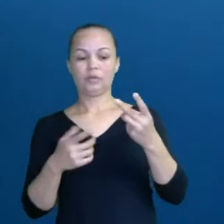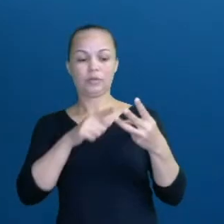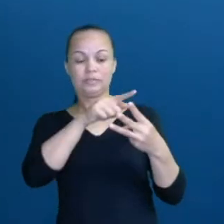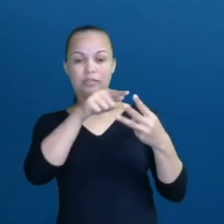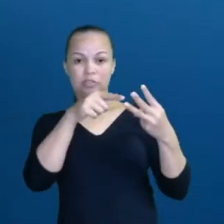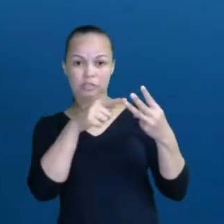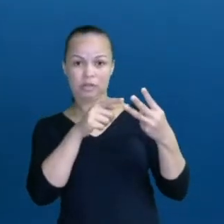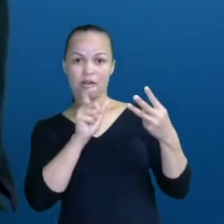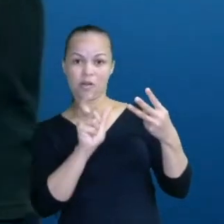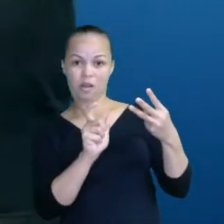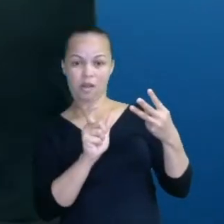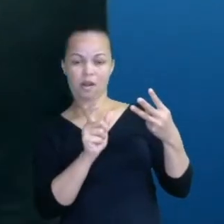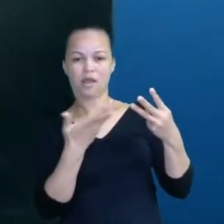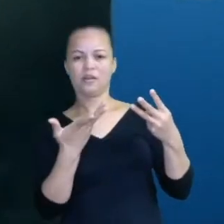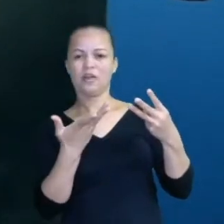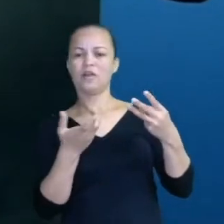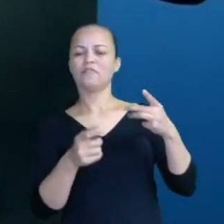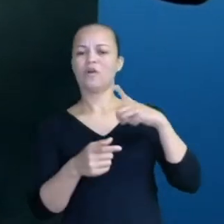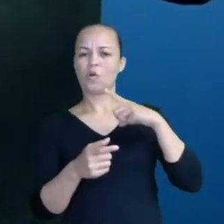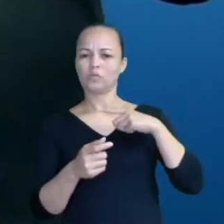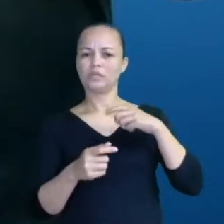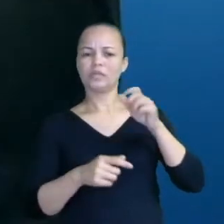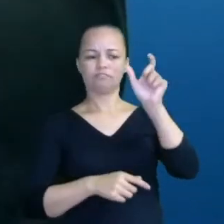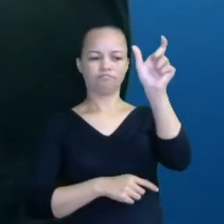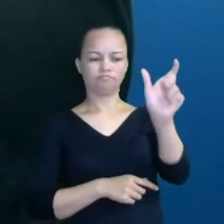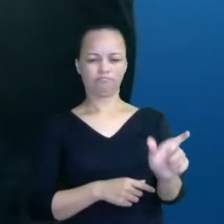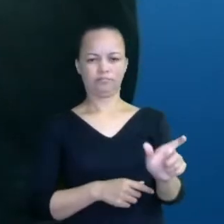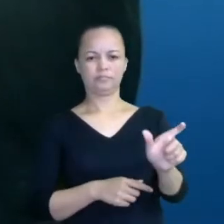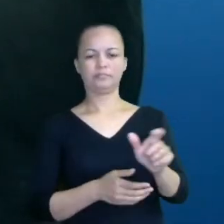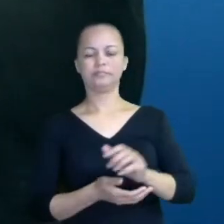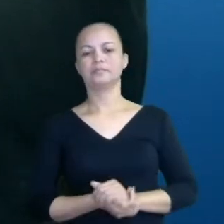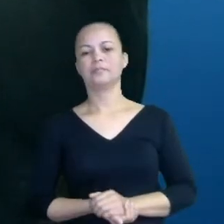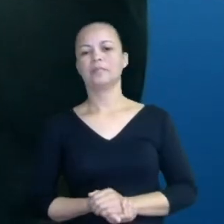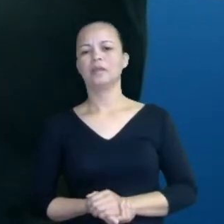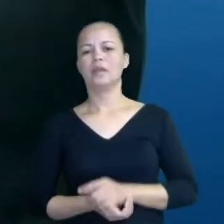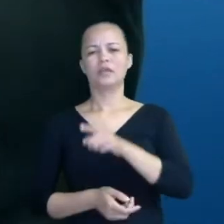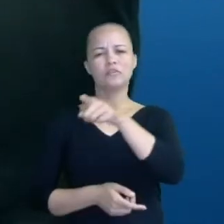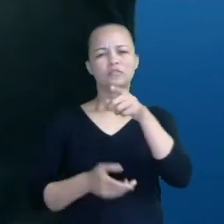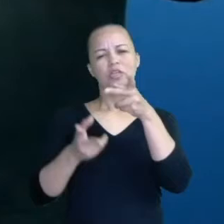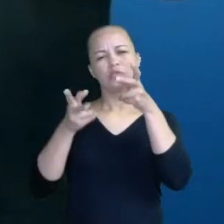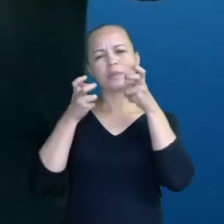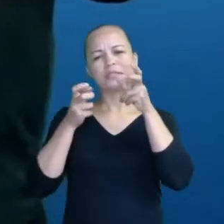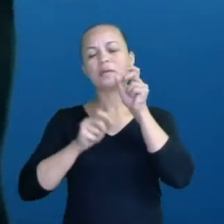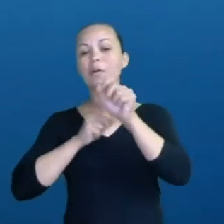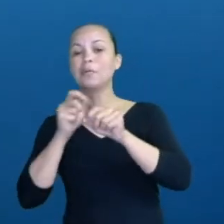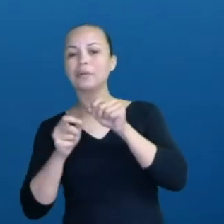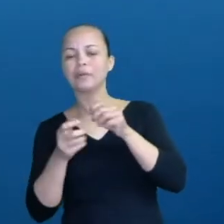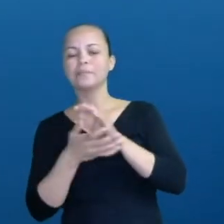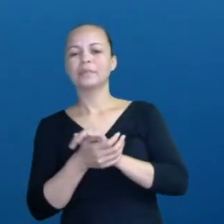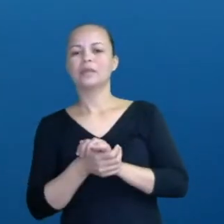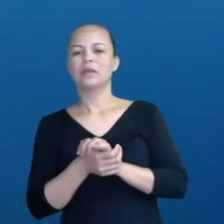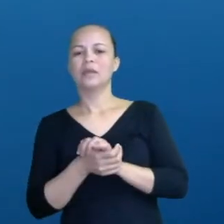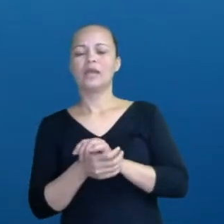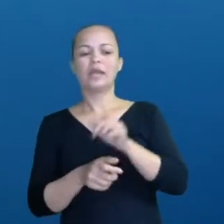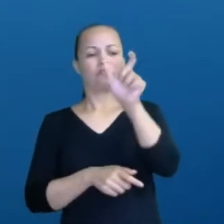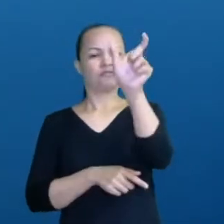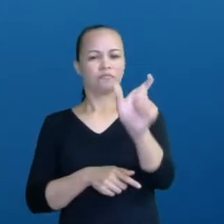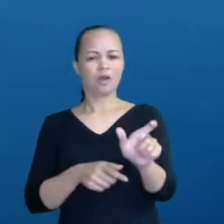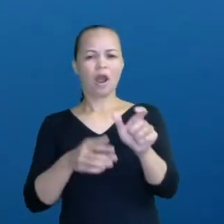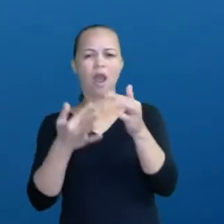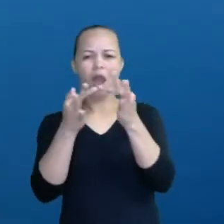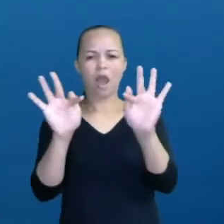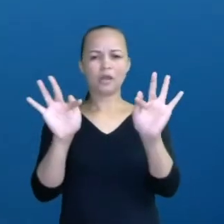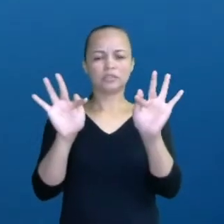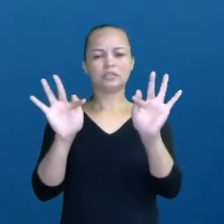3 palavras vão exercer a função de sujeito. O que é que eu quero que vocês percebam? Em algumas frases, o sujeito será apenas